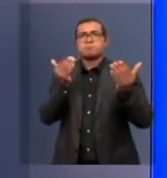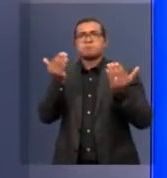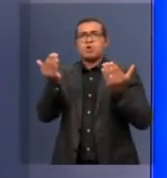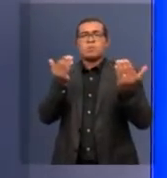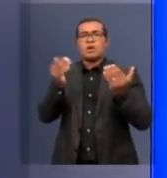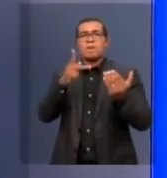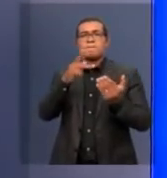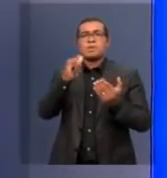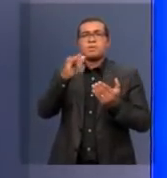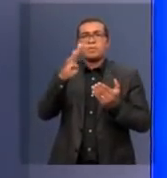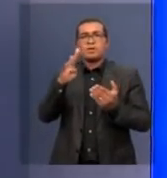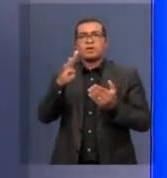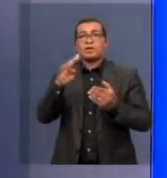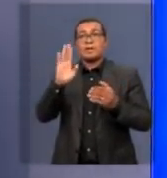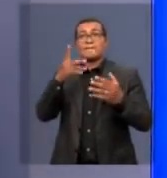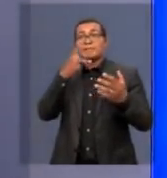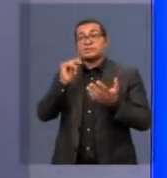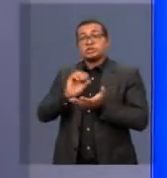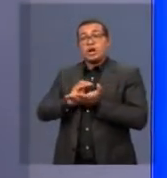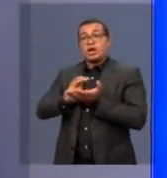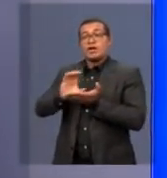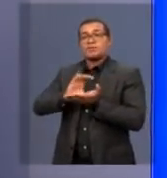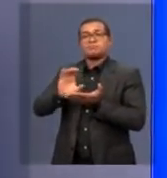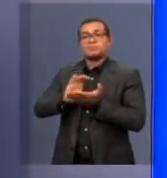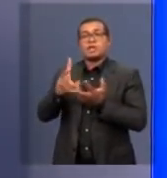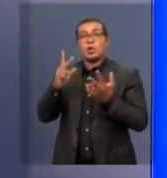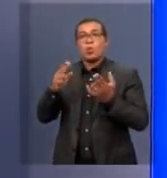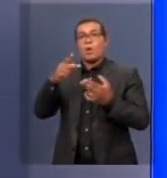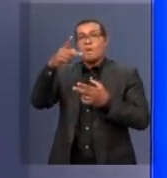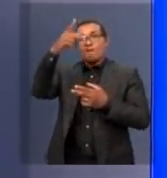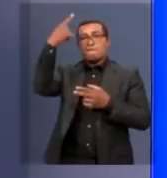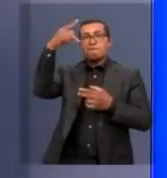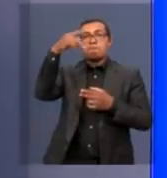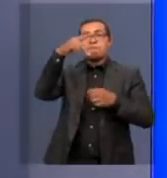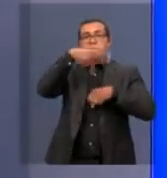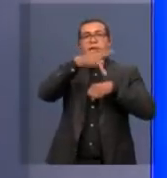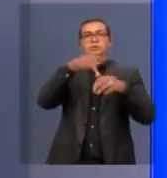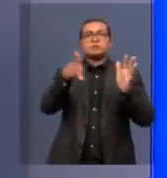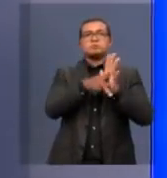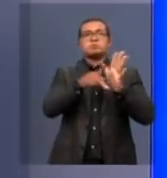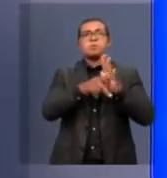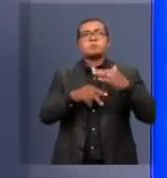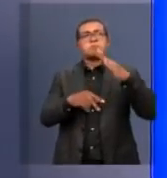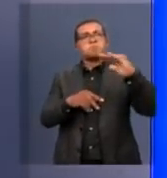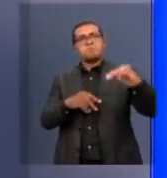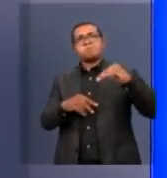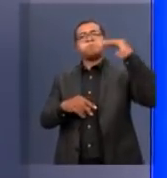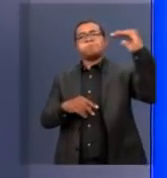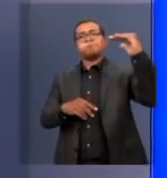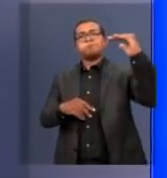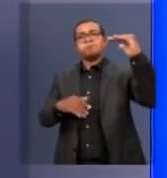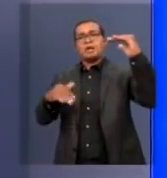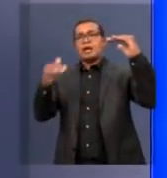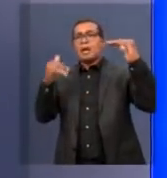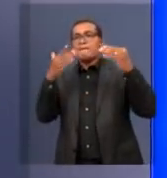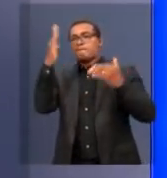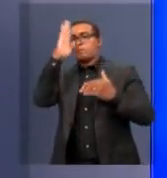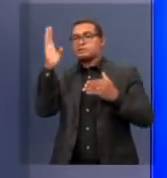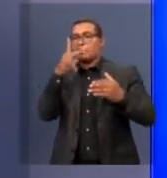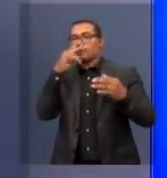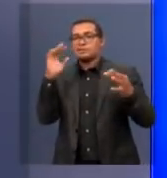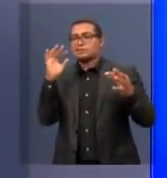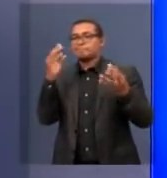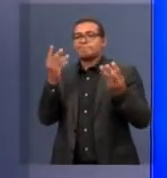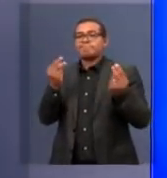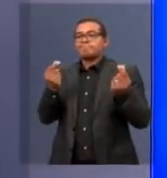países do primeiro mundo gasta somente gasta mal isso aí se deve à velha política porque a velha política chega emprega um